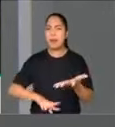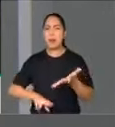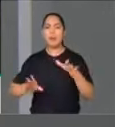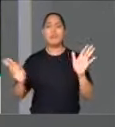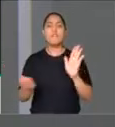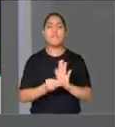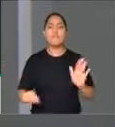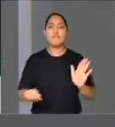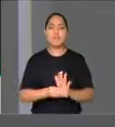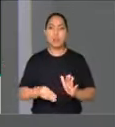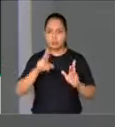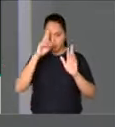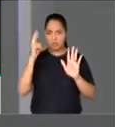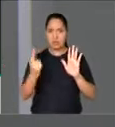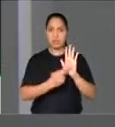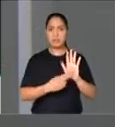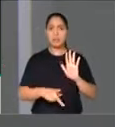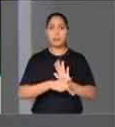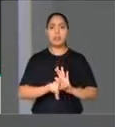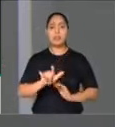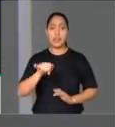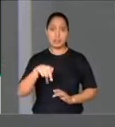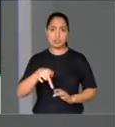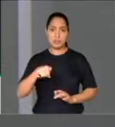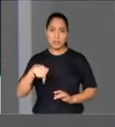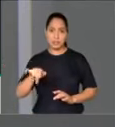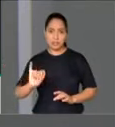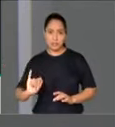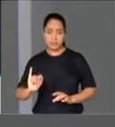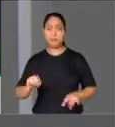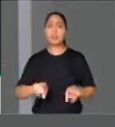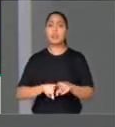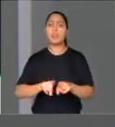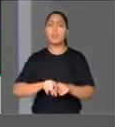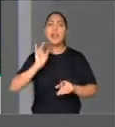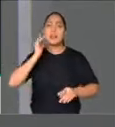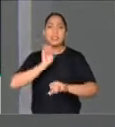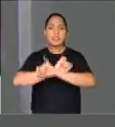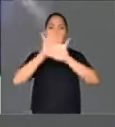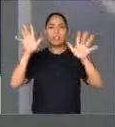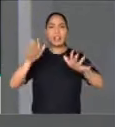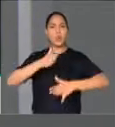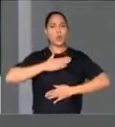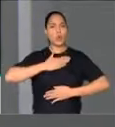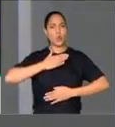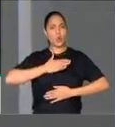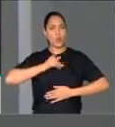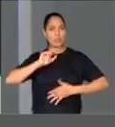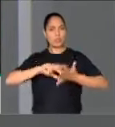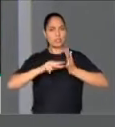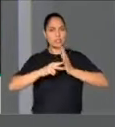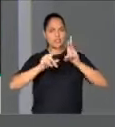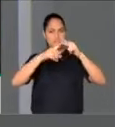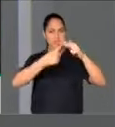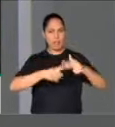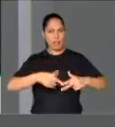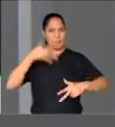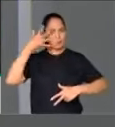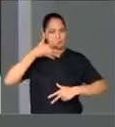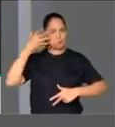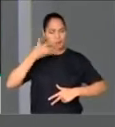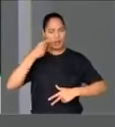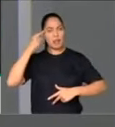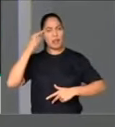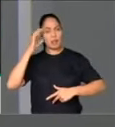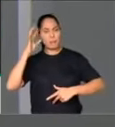da população LGBTQI. Compreendo o corpo como uma ferramenta política. Pense no que representa o corpo de minha